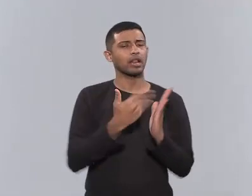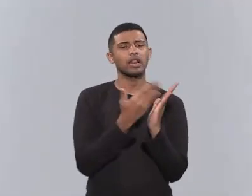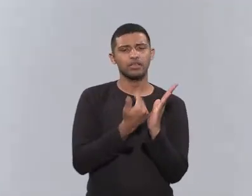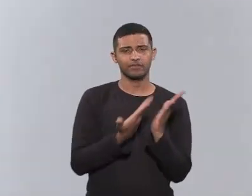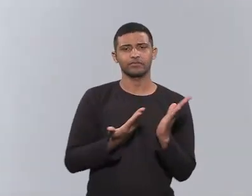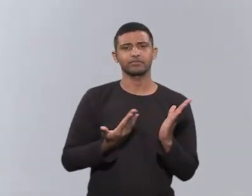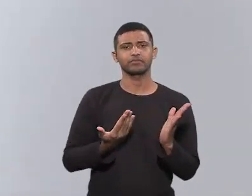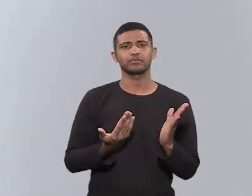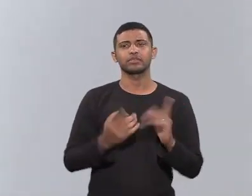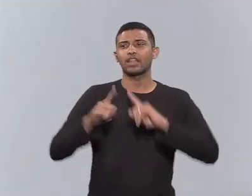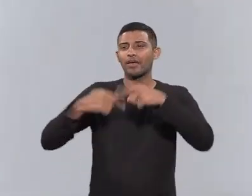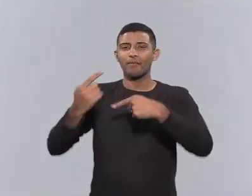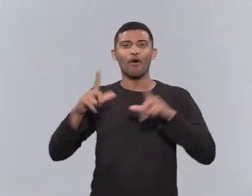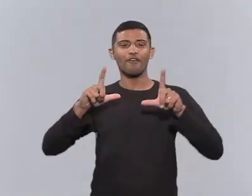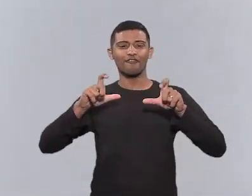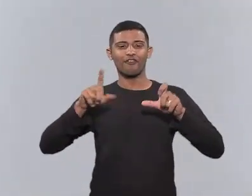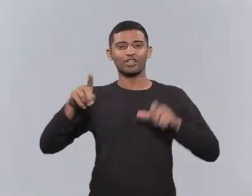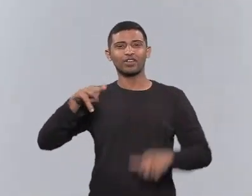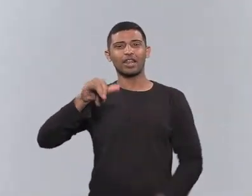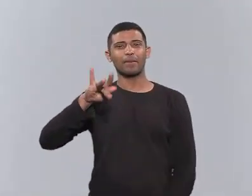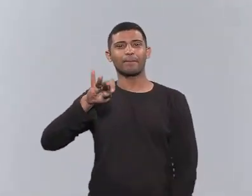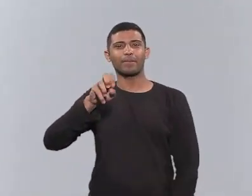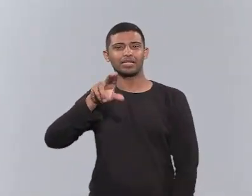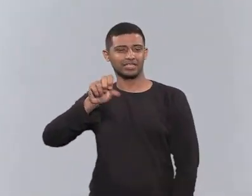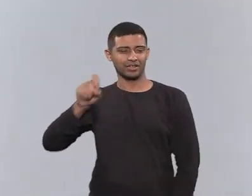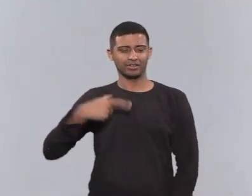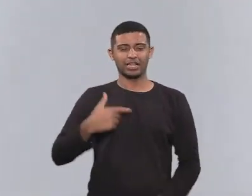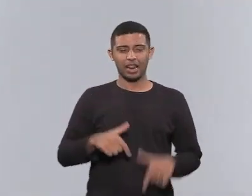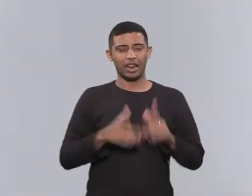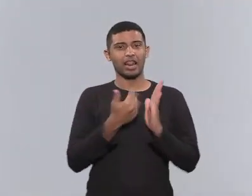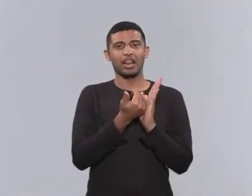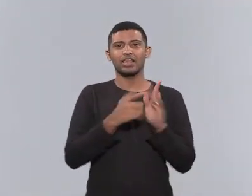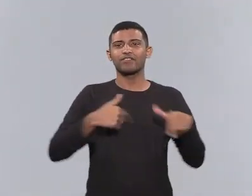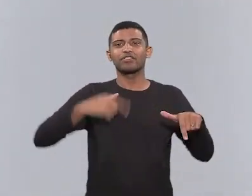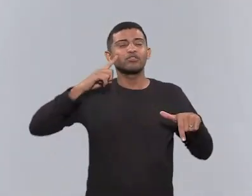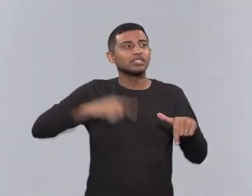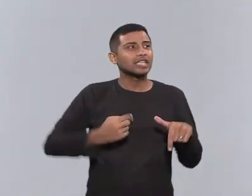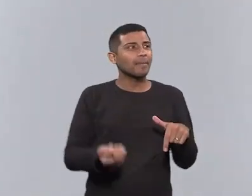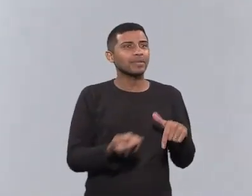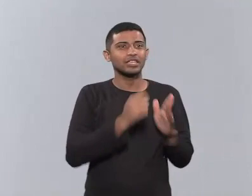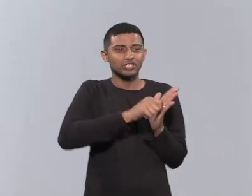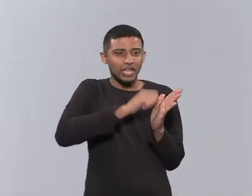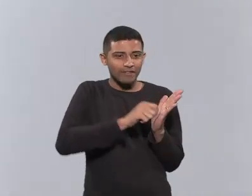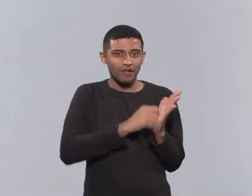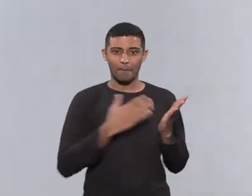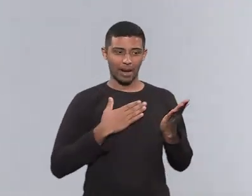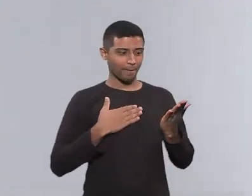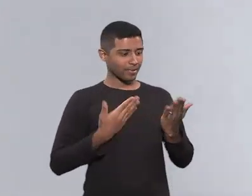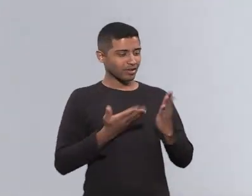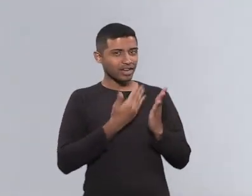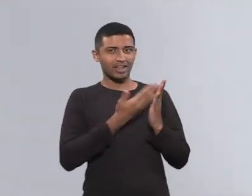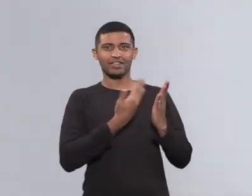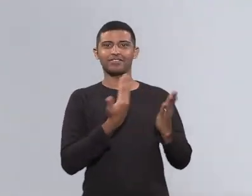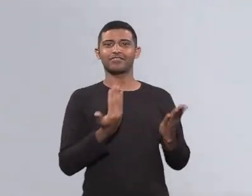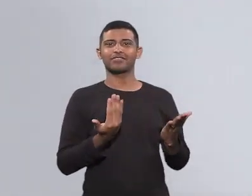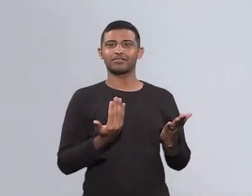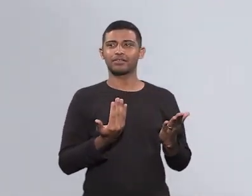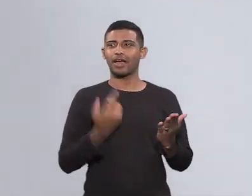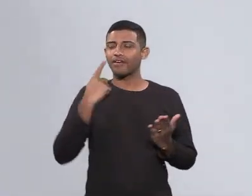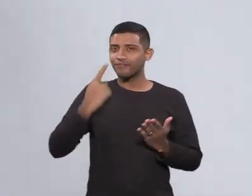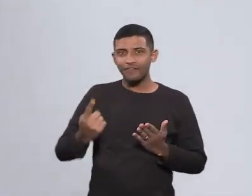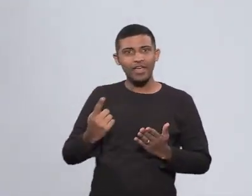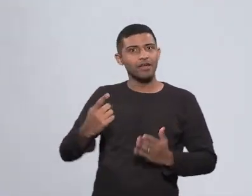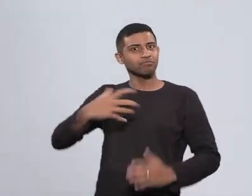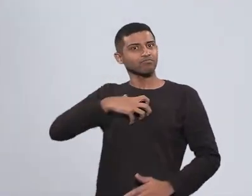gente recebeu depois uma foto do Matheus segurando o livrinho com toda a turma dele, e ele falou, não sabia que tinham escrito um livro para mim. Então você muda a situação